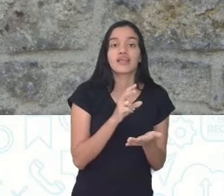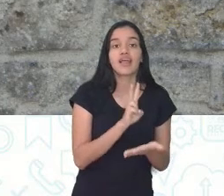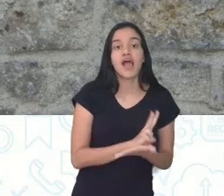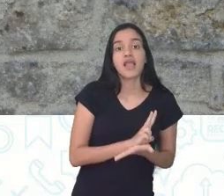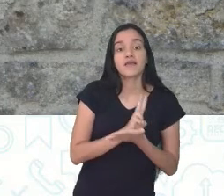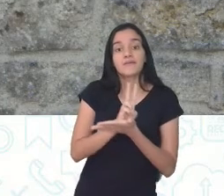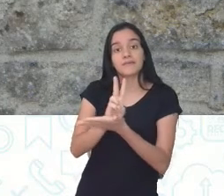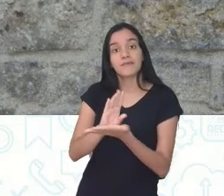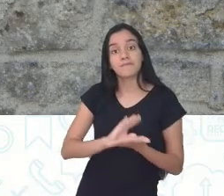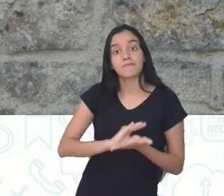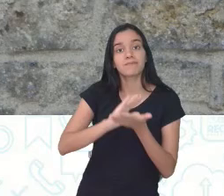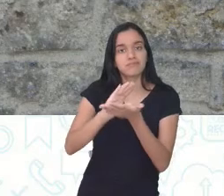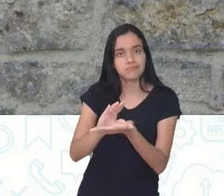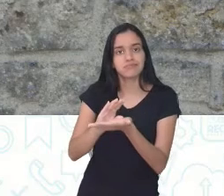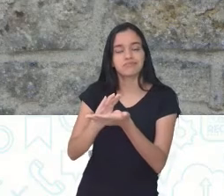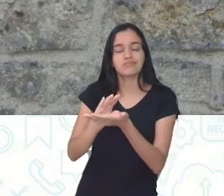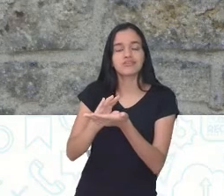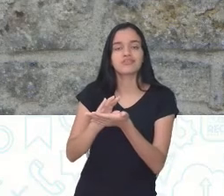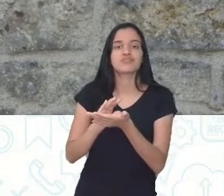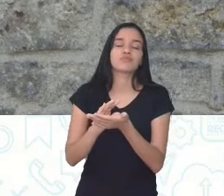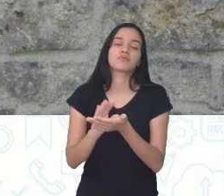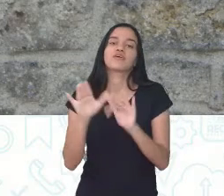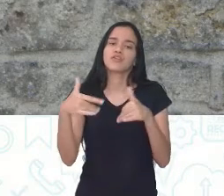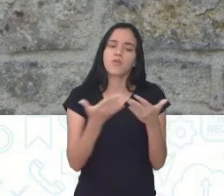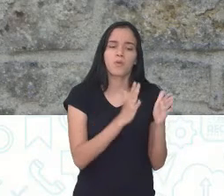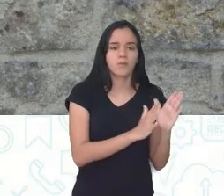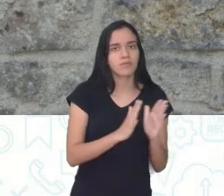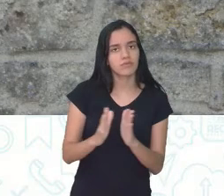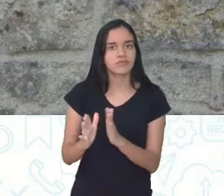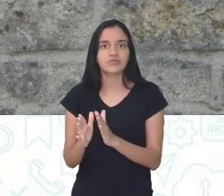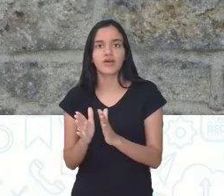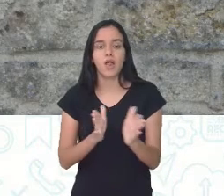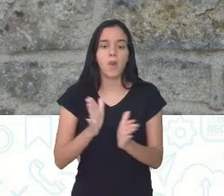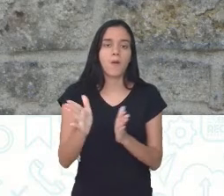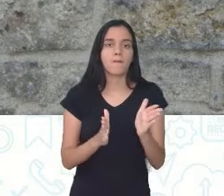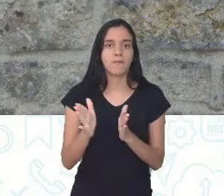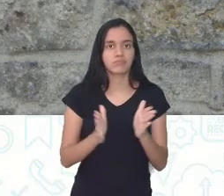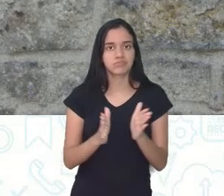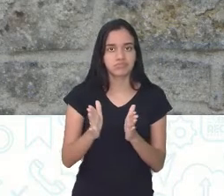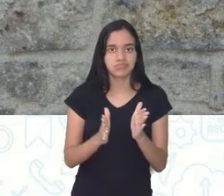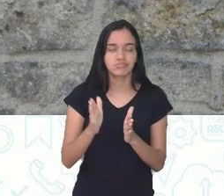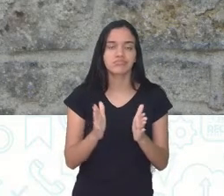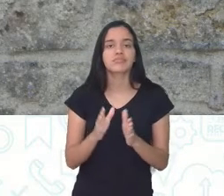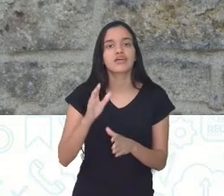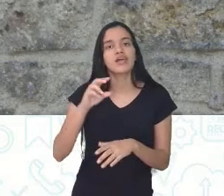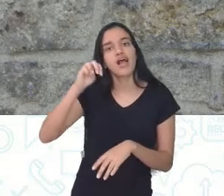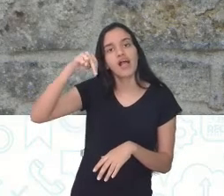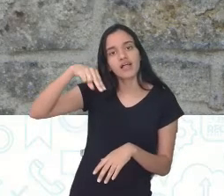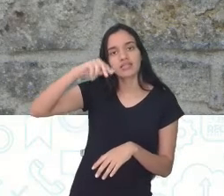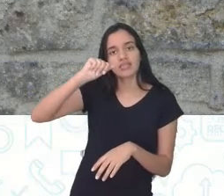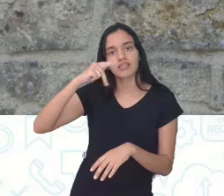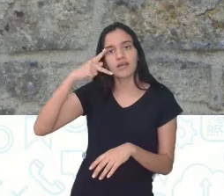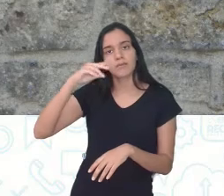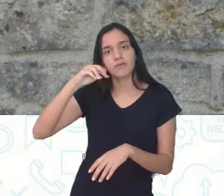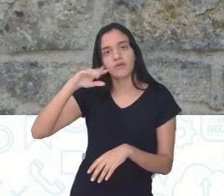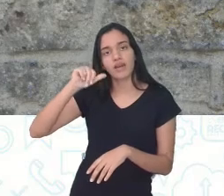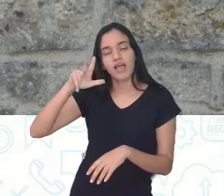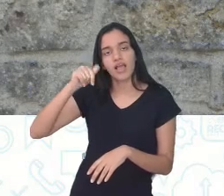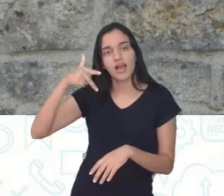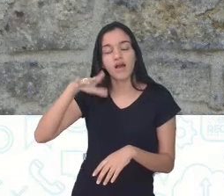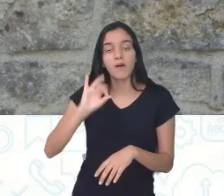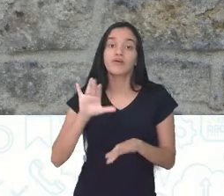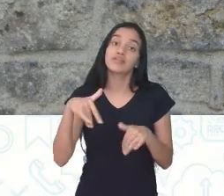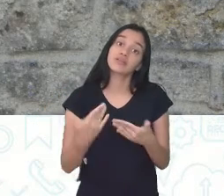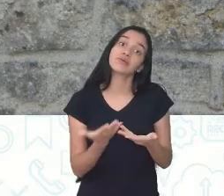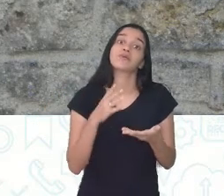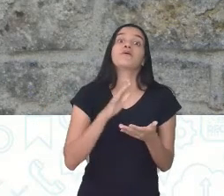dinheiro a Portugal, né? A gente viu que todo o processo lá do período napoleônico, né, daquela invasão Napoleão, Portugal estava meio